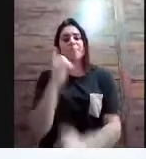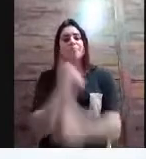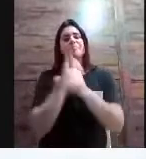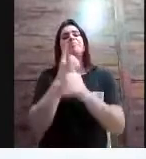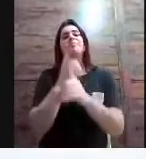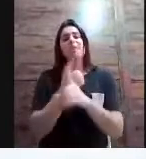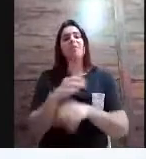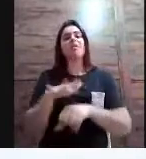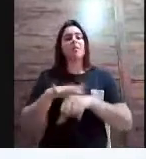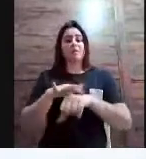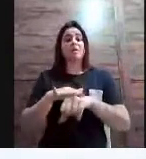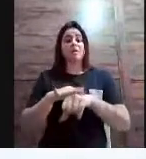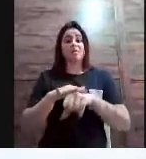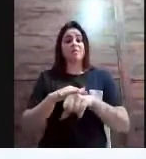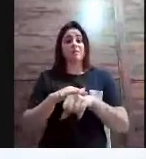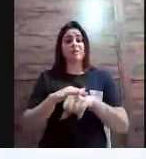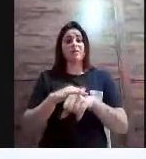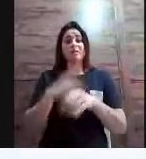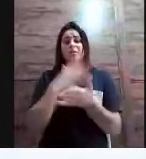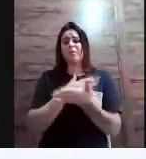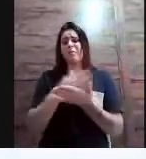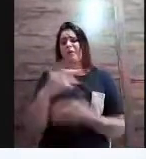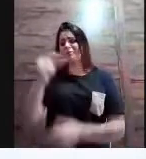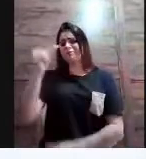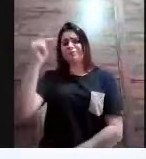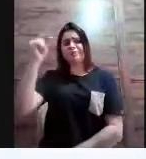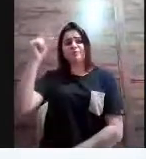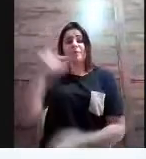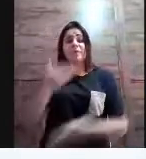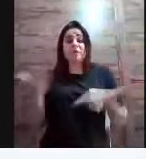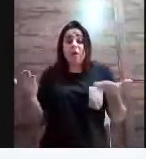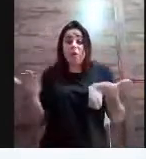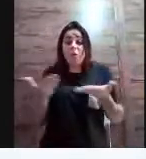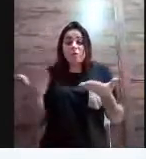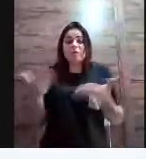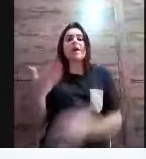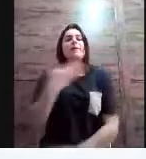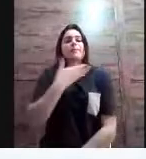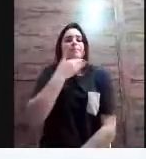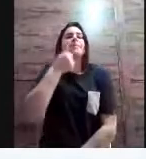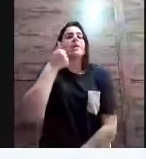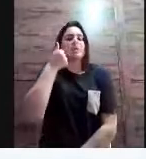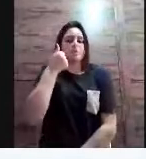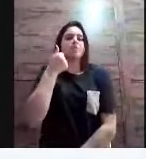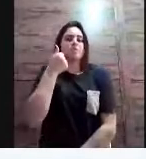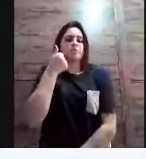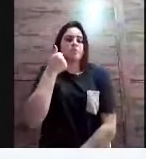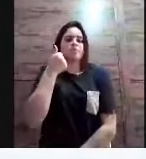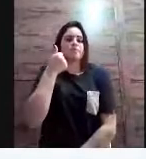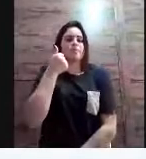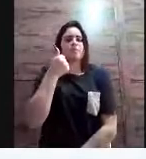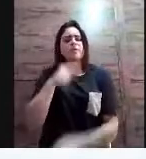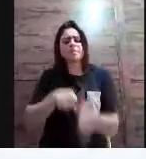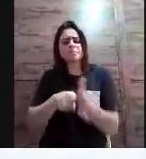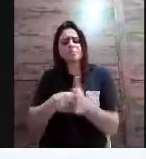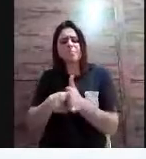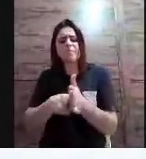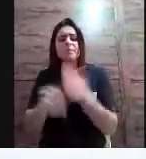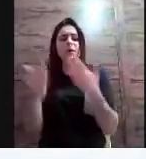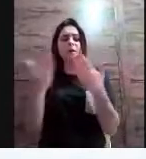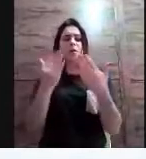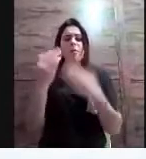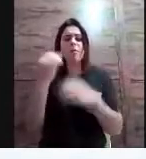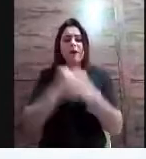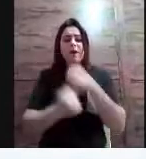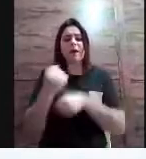estando doente, isso hoje em dia tem melhorado, tanto que a proporção atual que o pessoal da epidemiologia